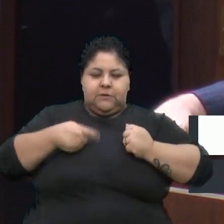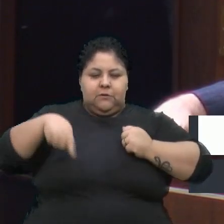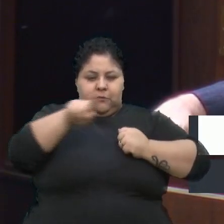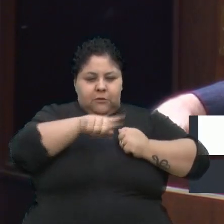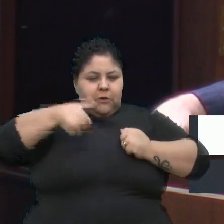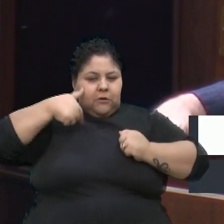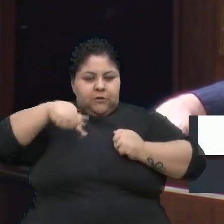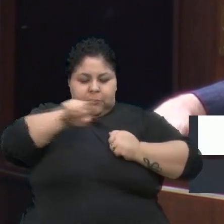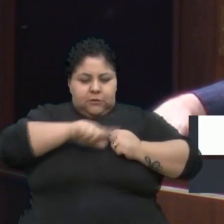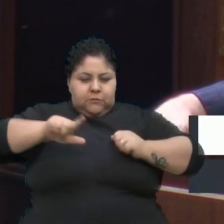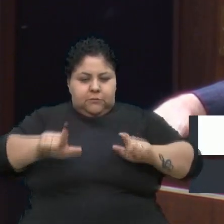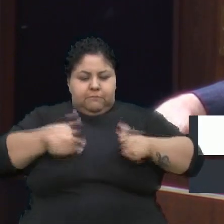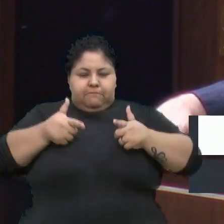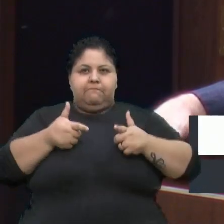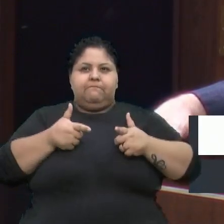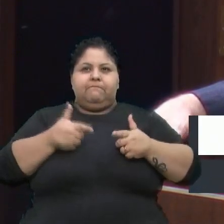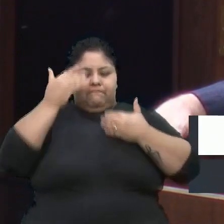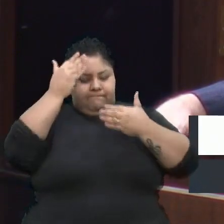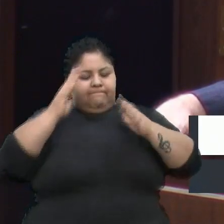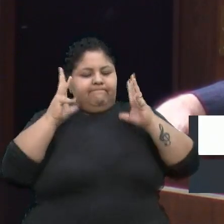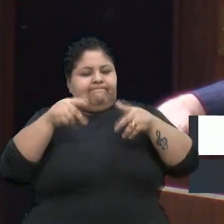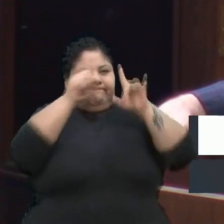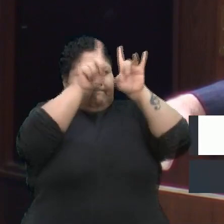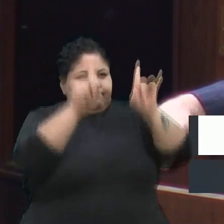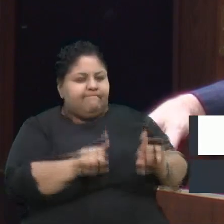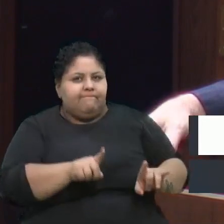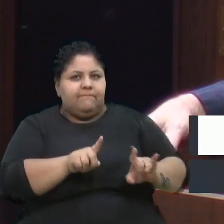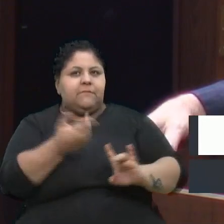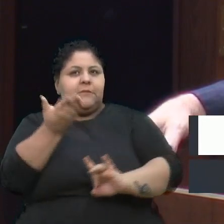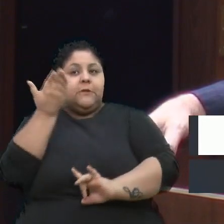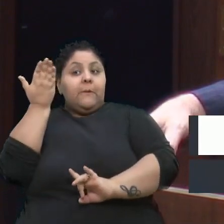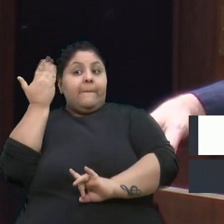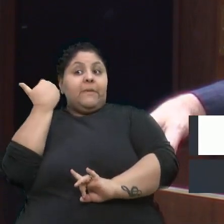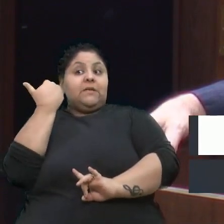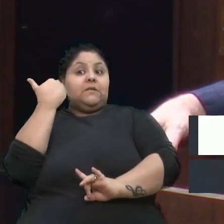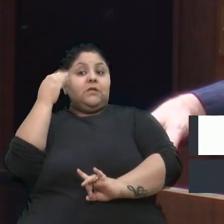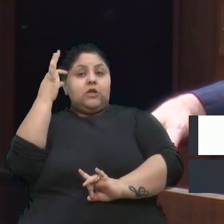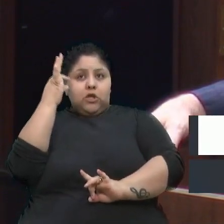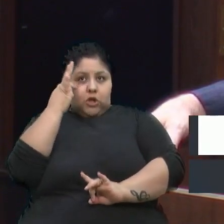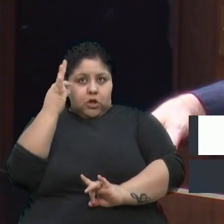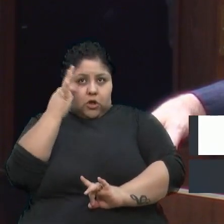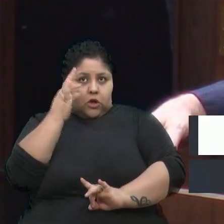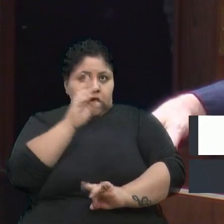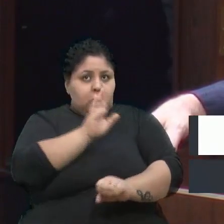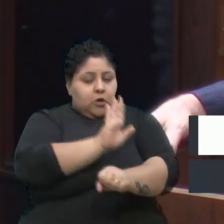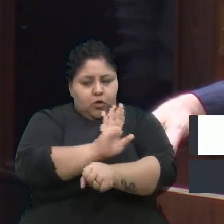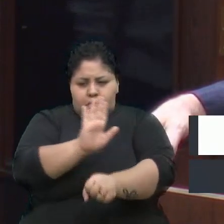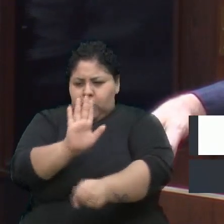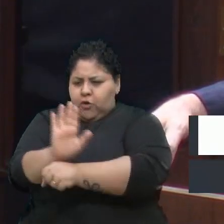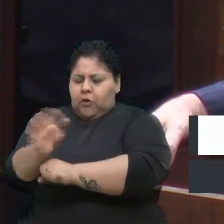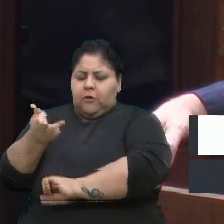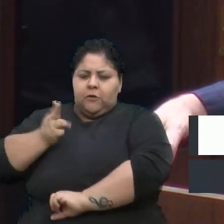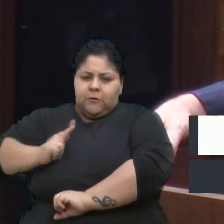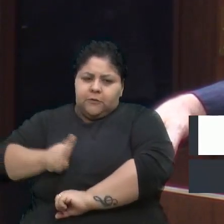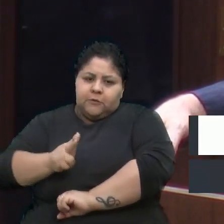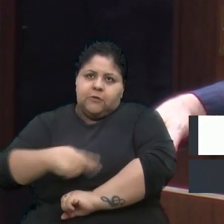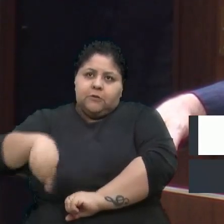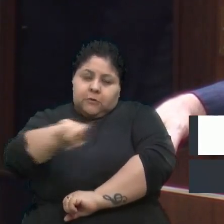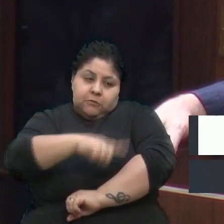econômico, social e cultural da cidade, ao longo de 30 anos de história. Caxias do Sul, 18 de outubro